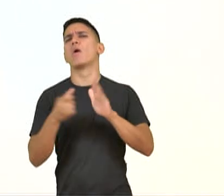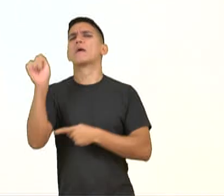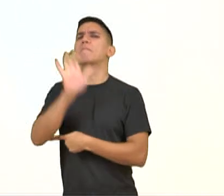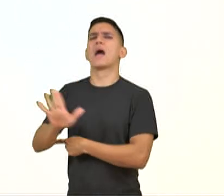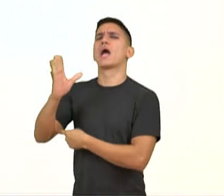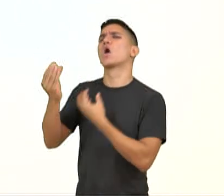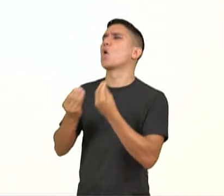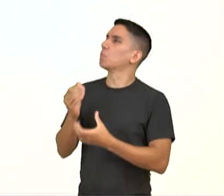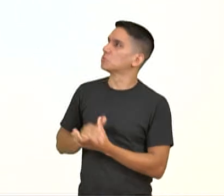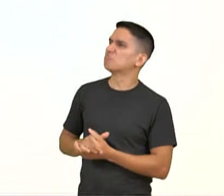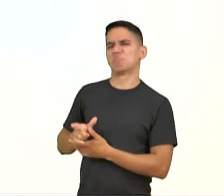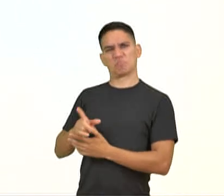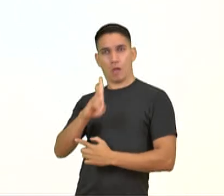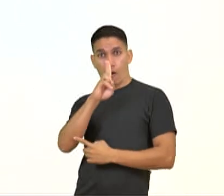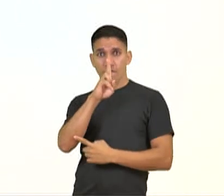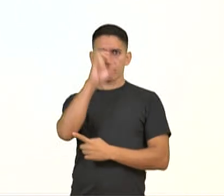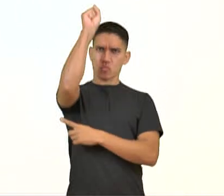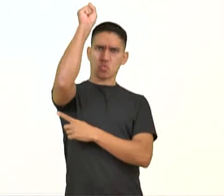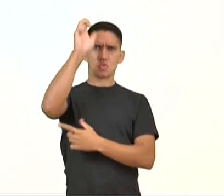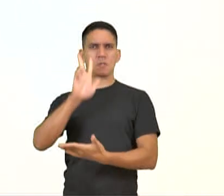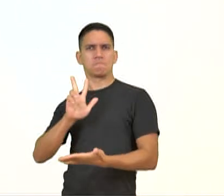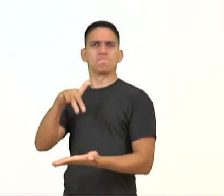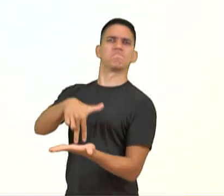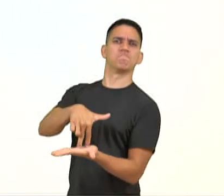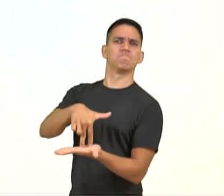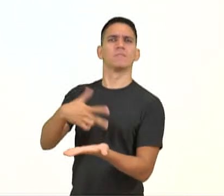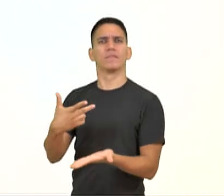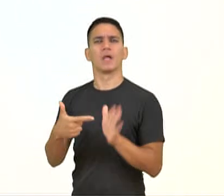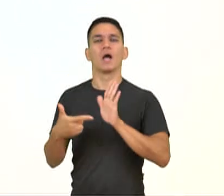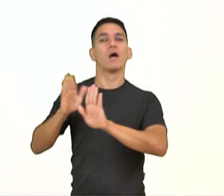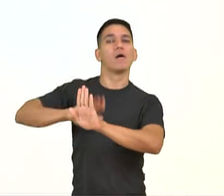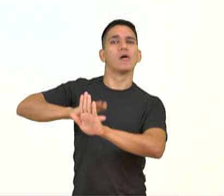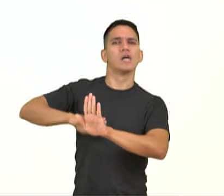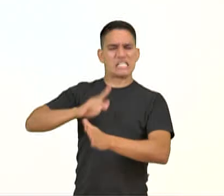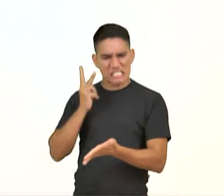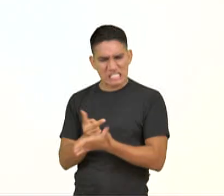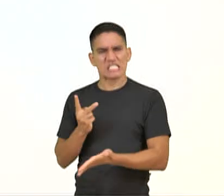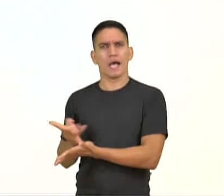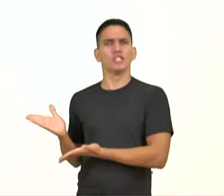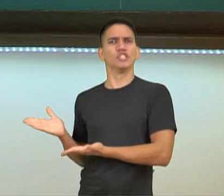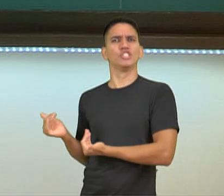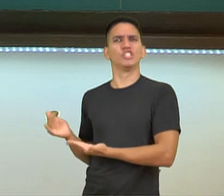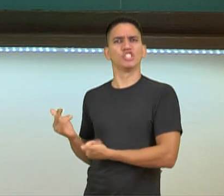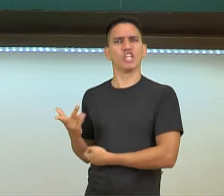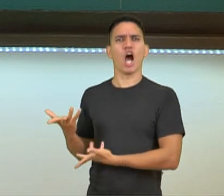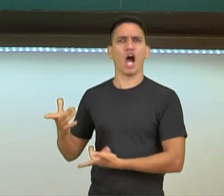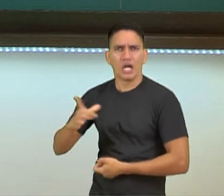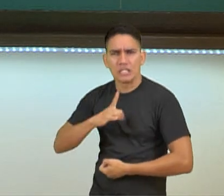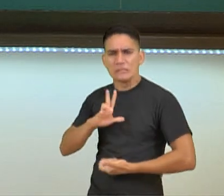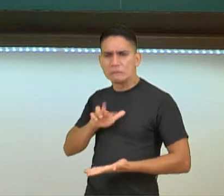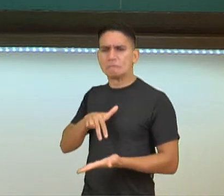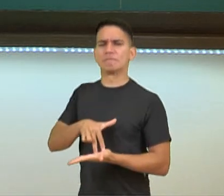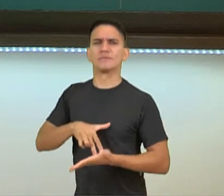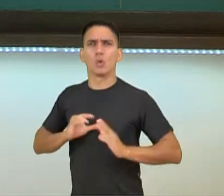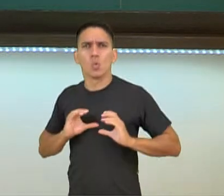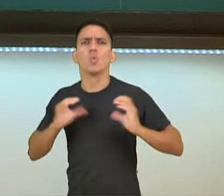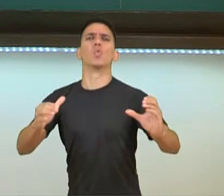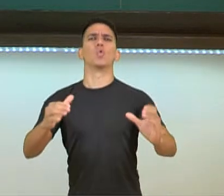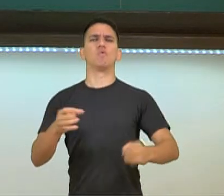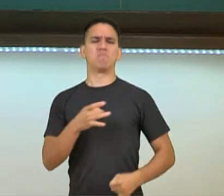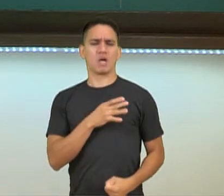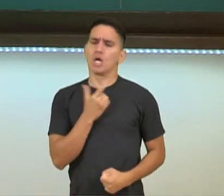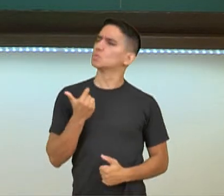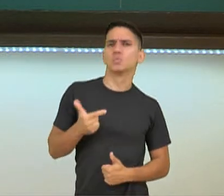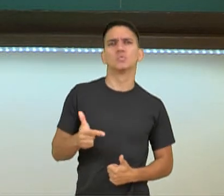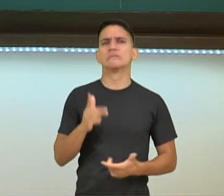figura imponente e forte, né? Que mostrava-se sempre jovem e extremamente destemido, que sempre